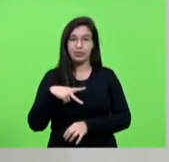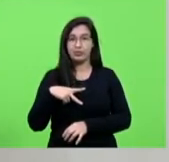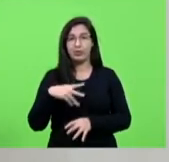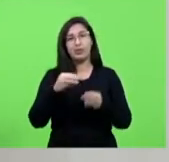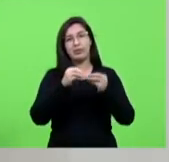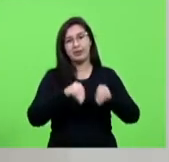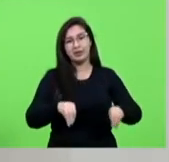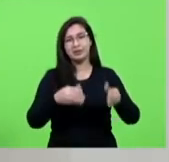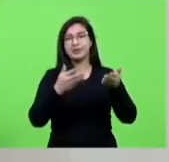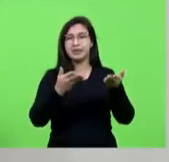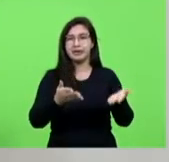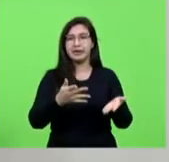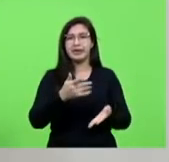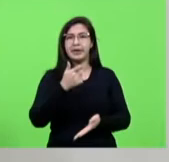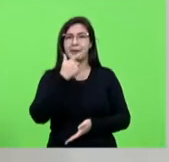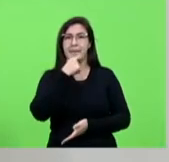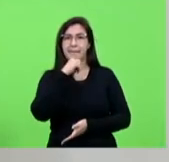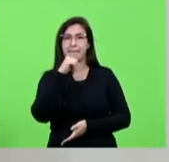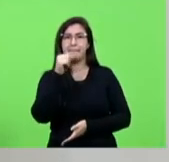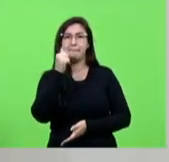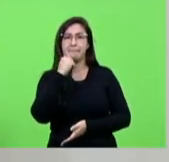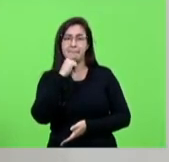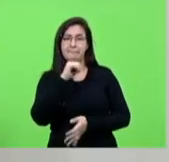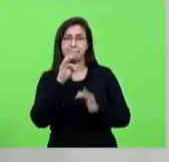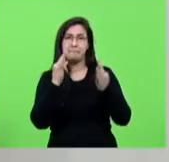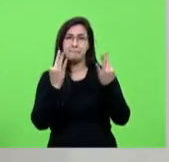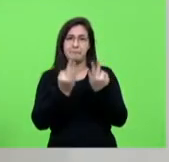alunos e pais de família.